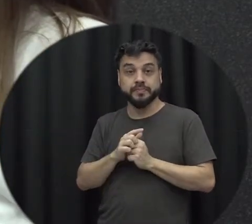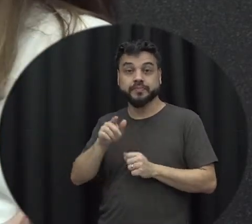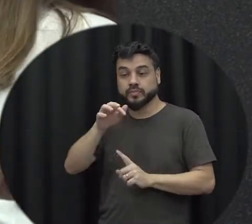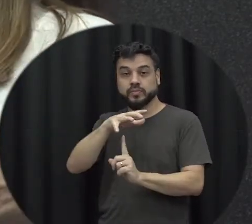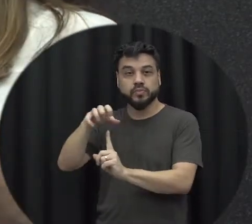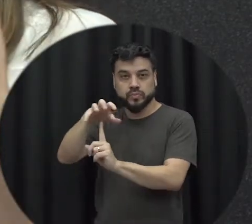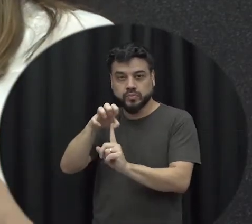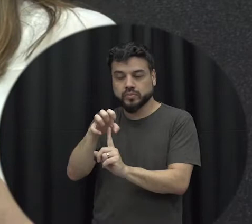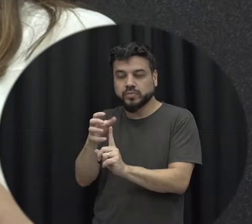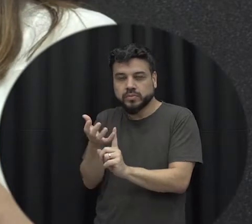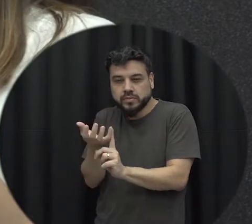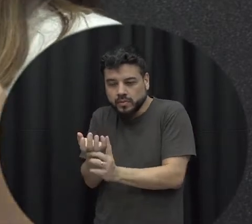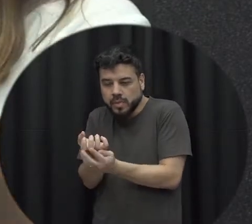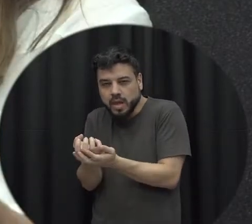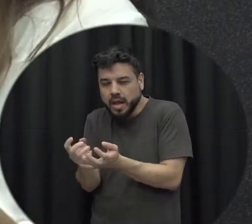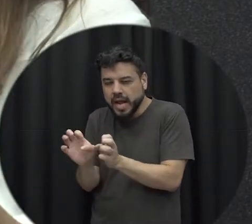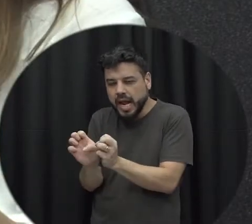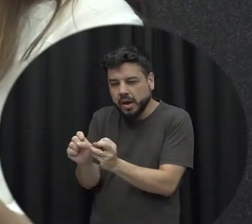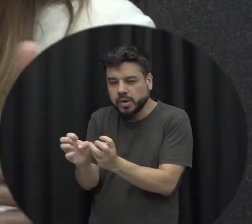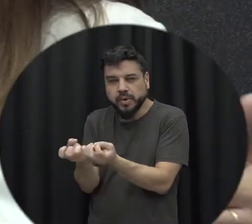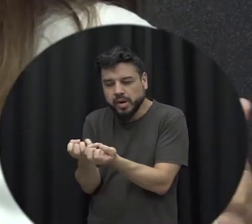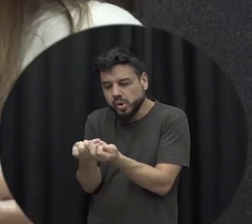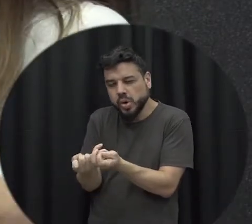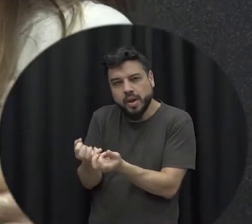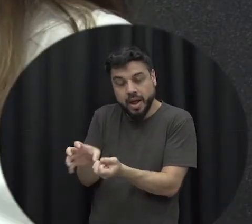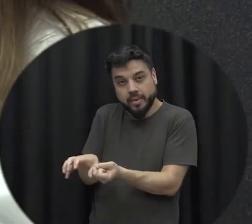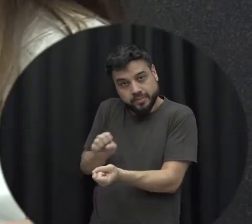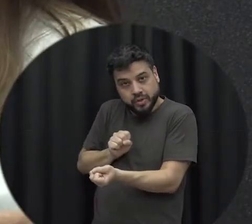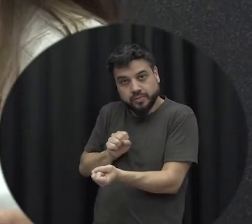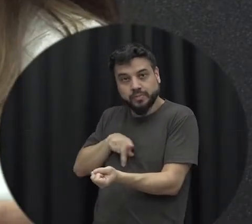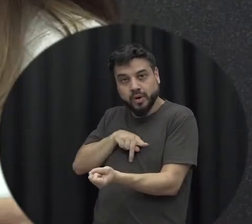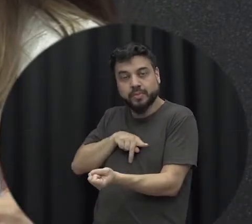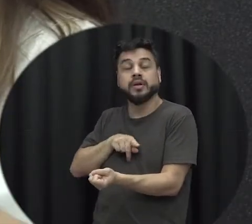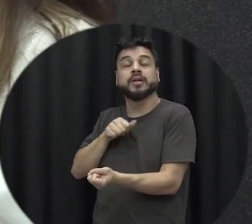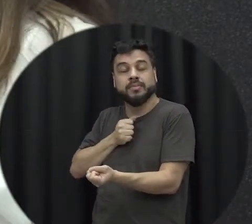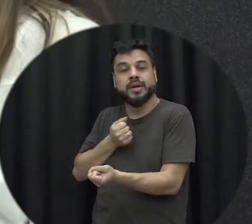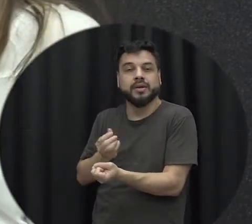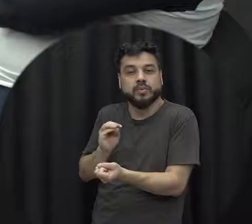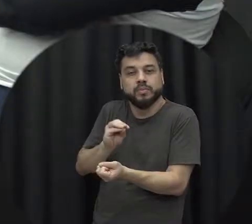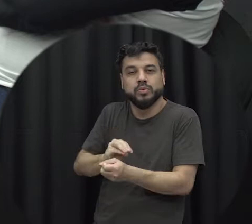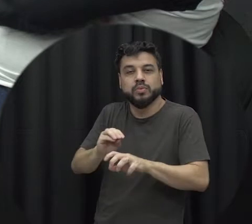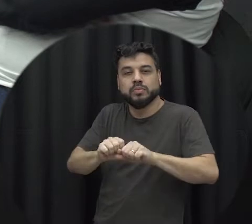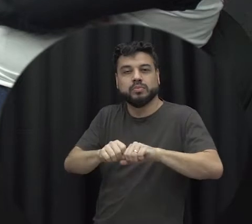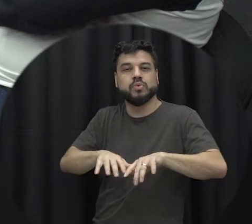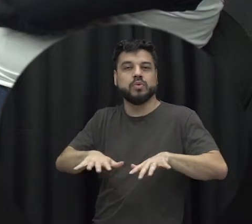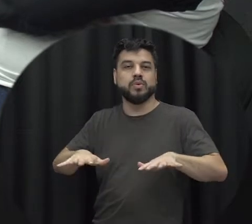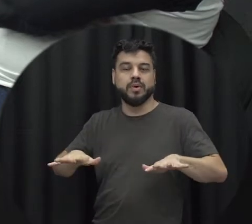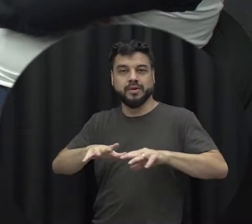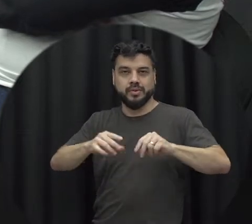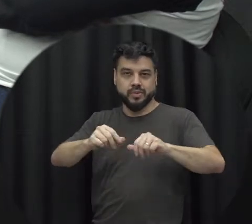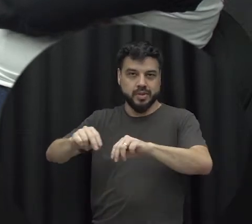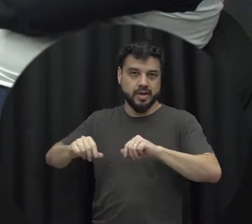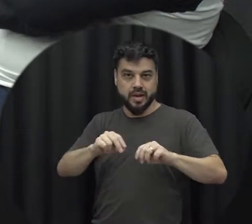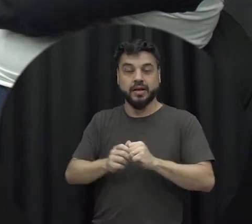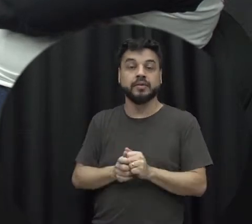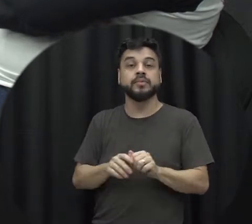pedacinhos e absorve um pouco e o resto ele mantém lá no habitat que ele está crescendo. Além da decomposição,